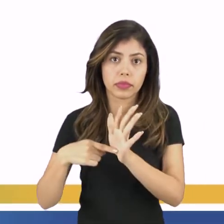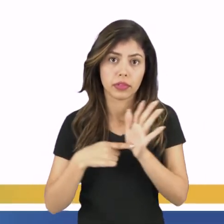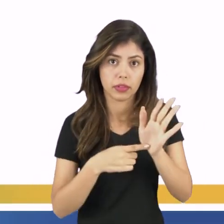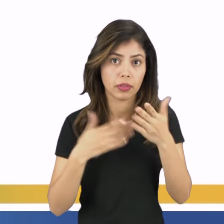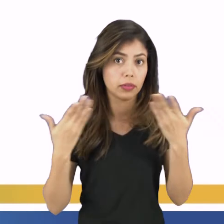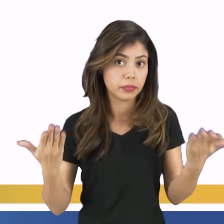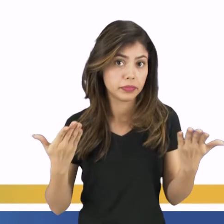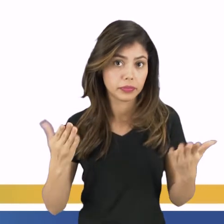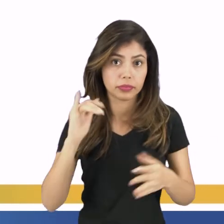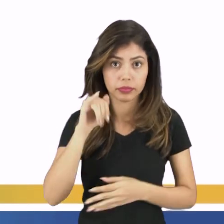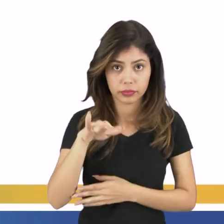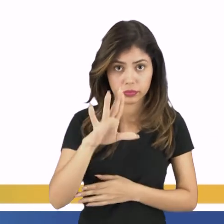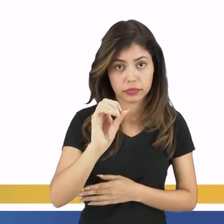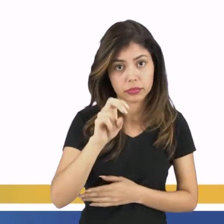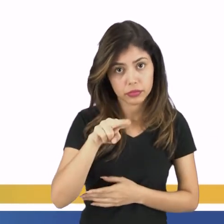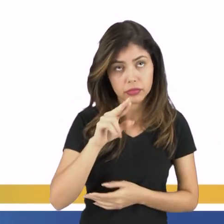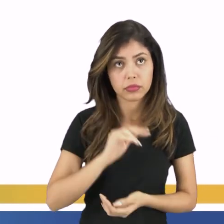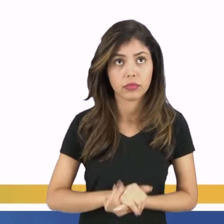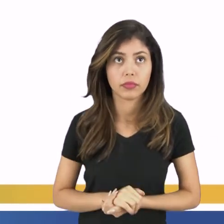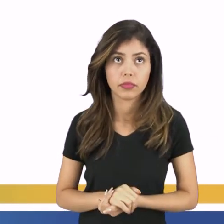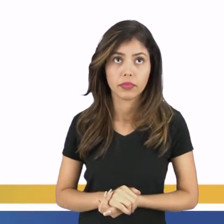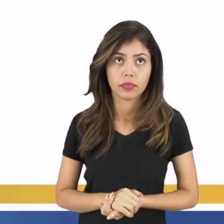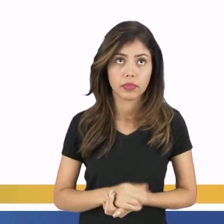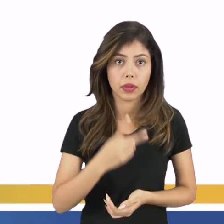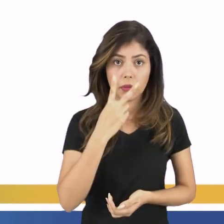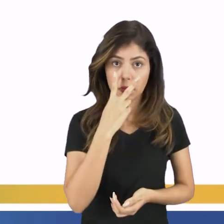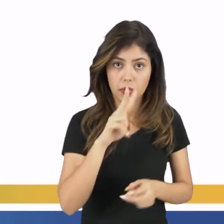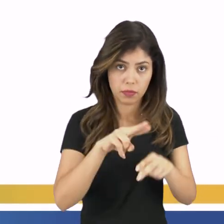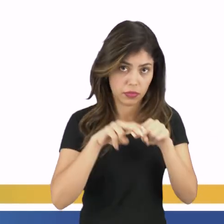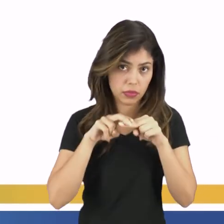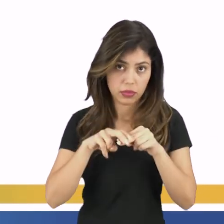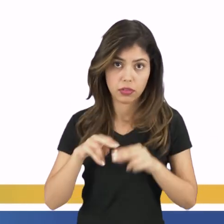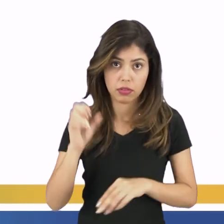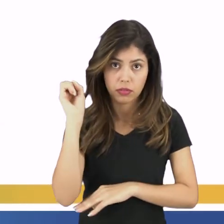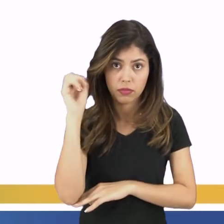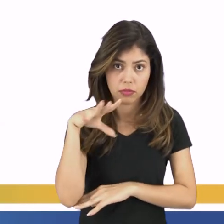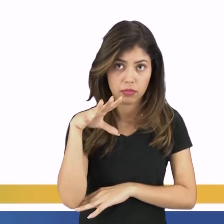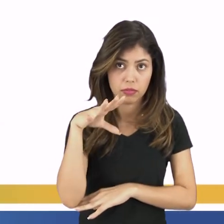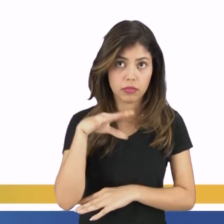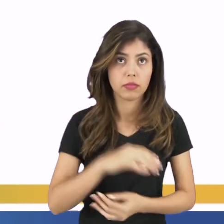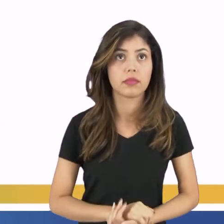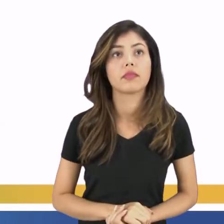de íons. Por isso que aqui acendeu a lâmpada, ok?